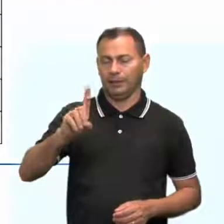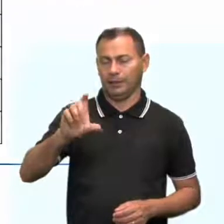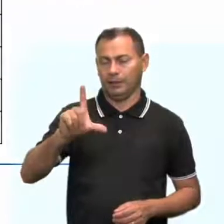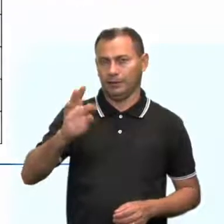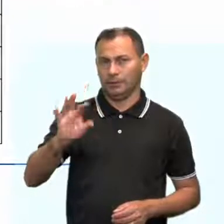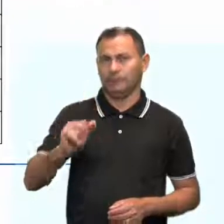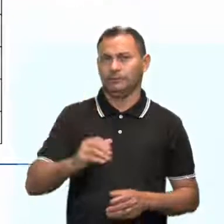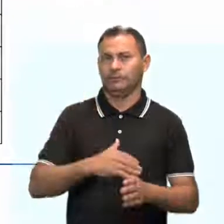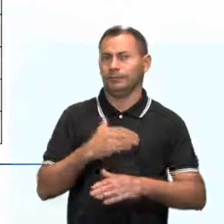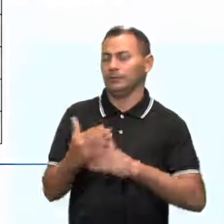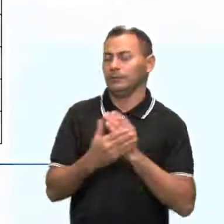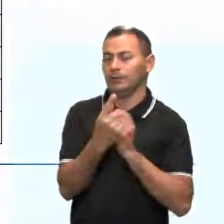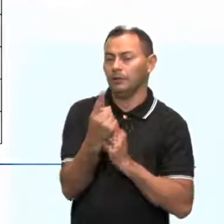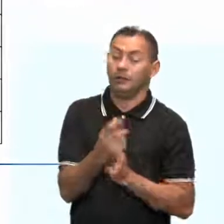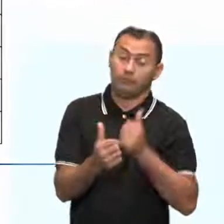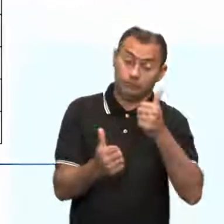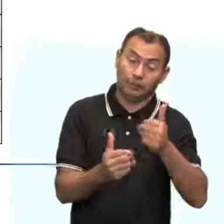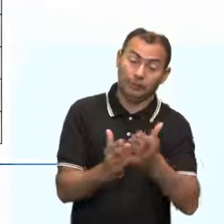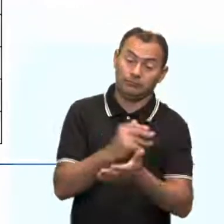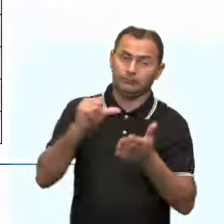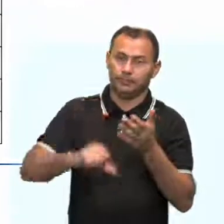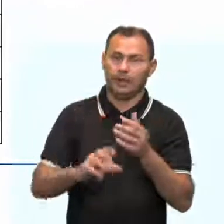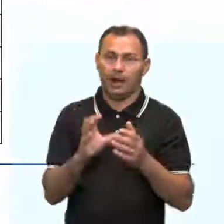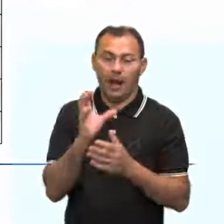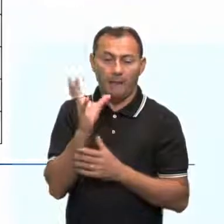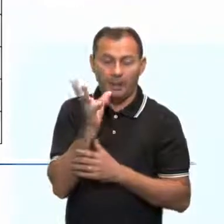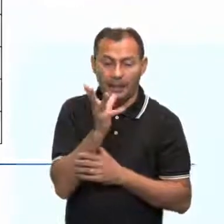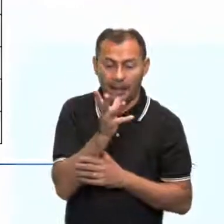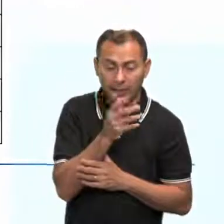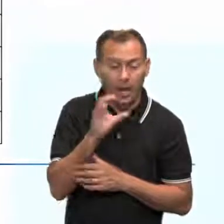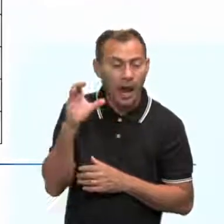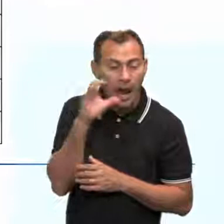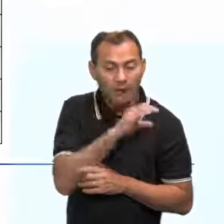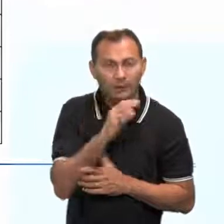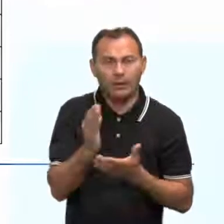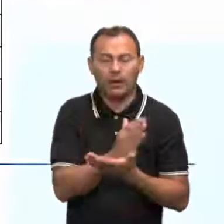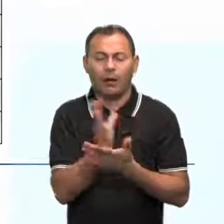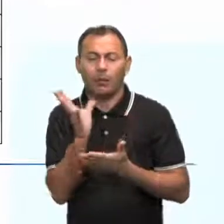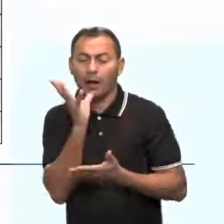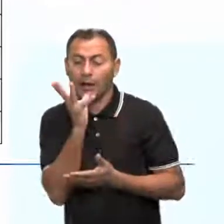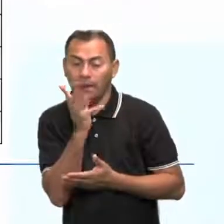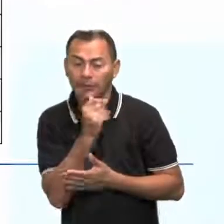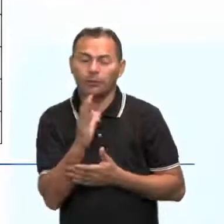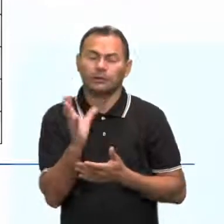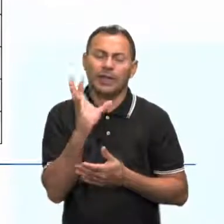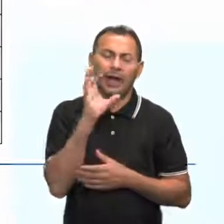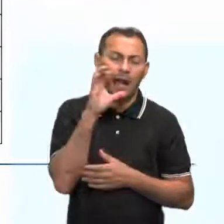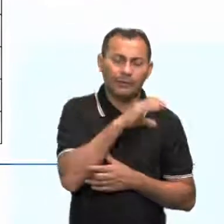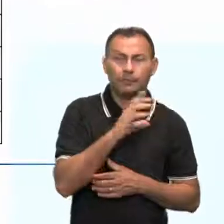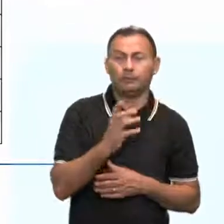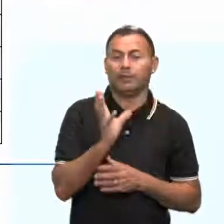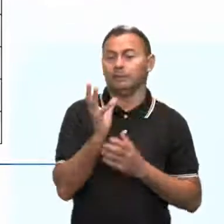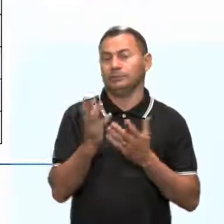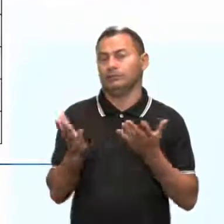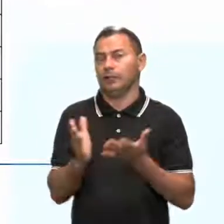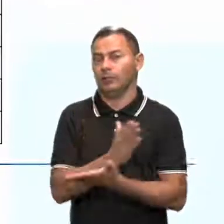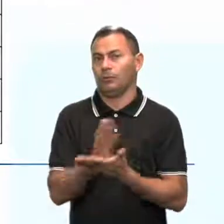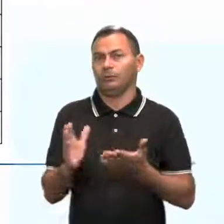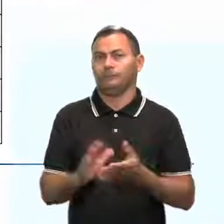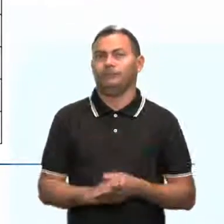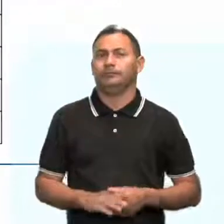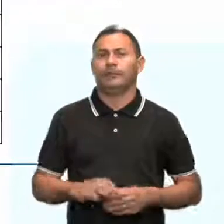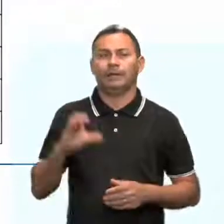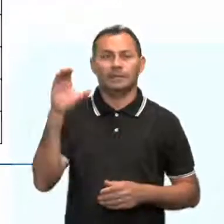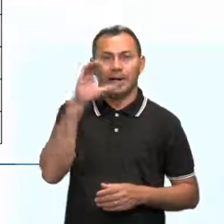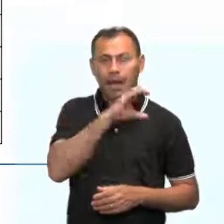vantagens e desvantagens, como por exemplo a velocidade. Algumas são mais lentas, mais custosas, e algumas são